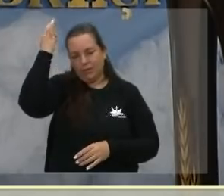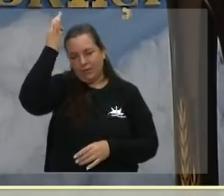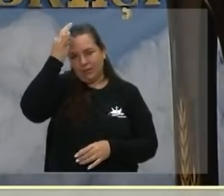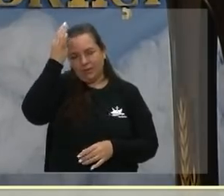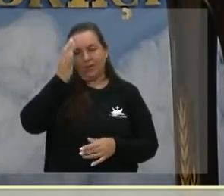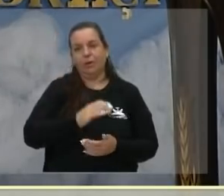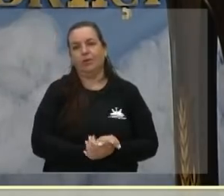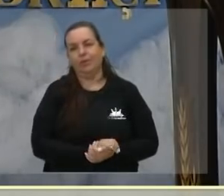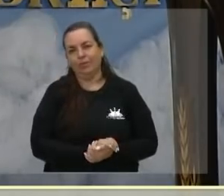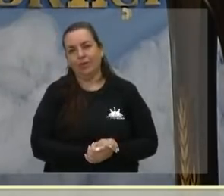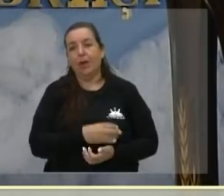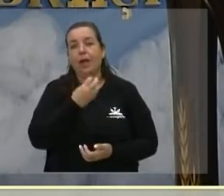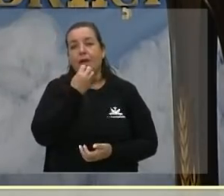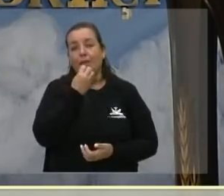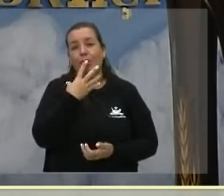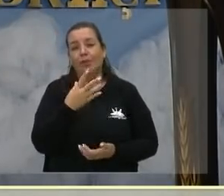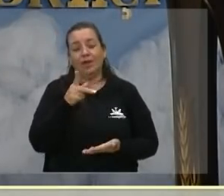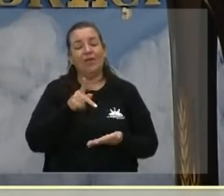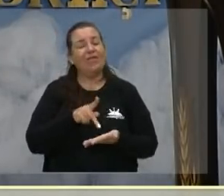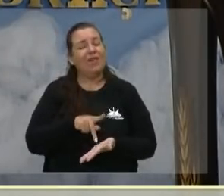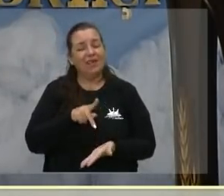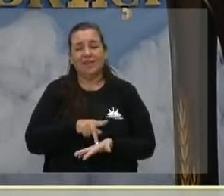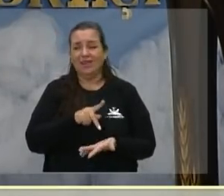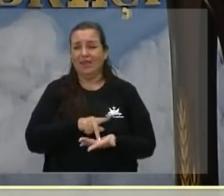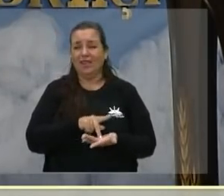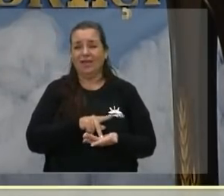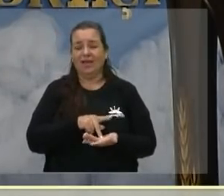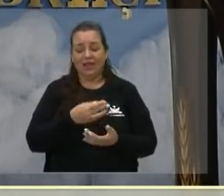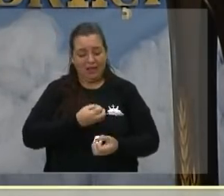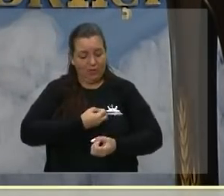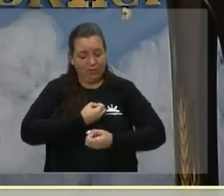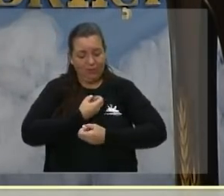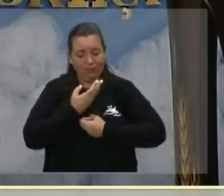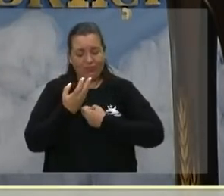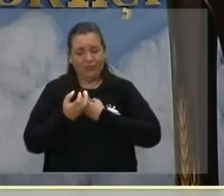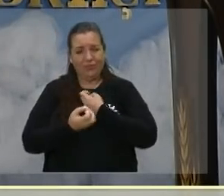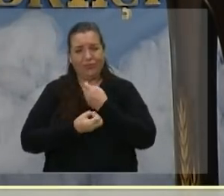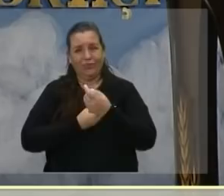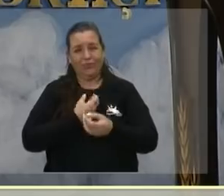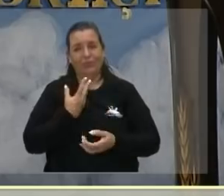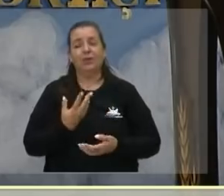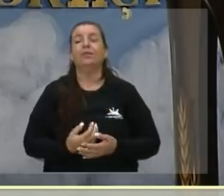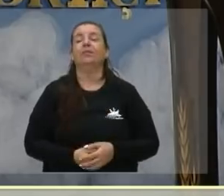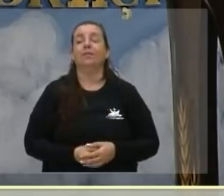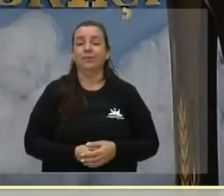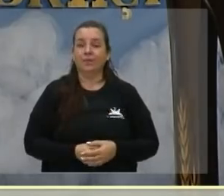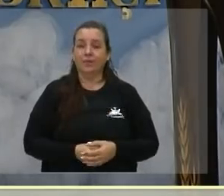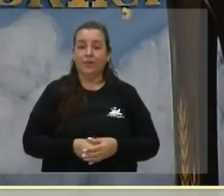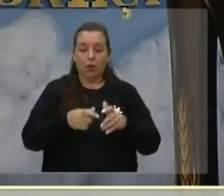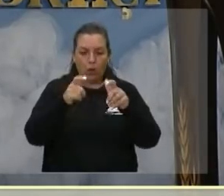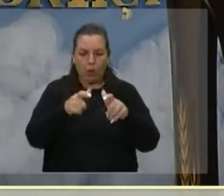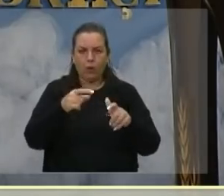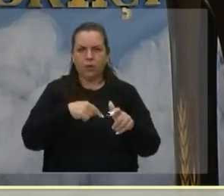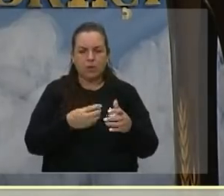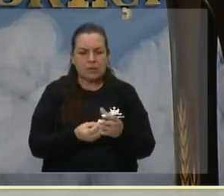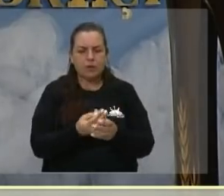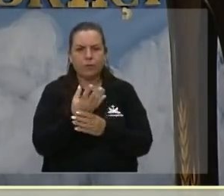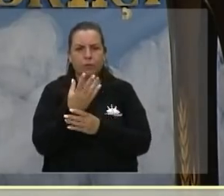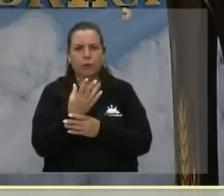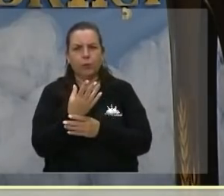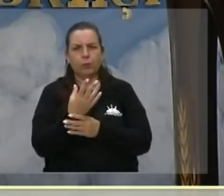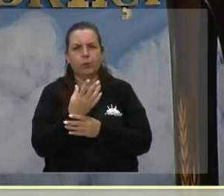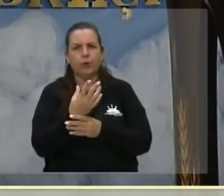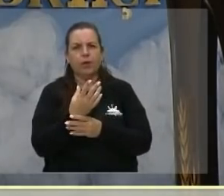santo e pensa que todas as homilias eu tô colocando onde esse fruto do espírito santo